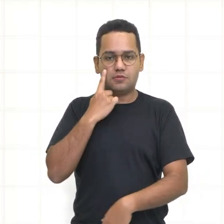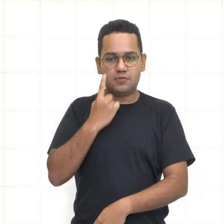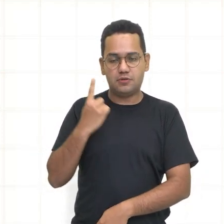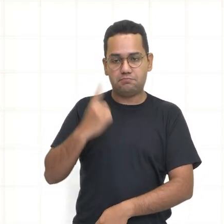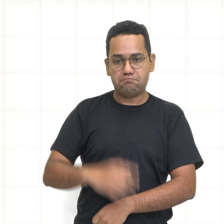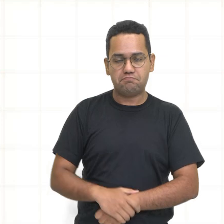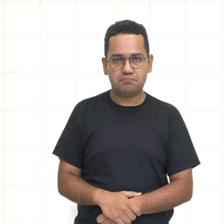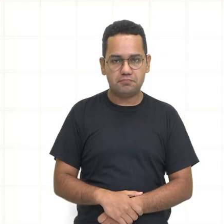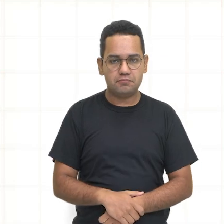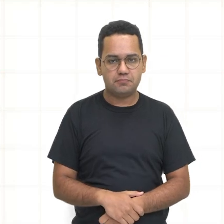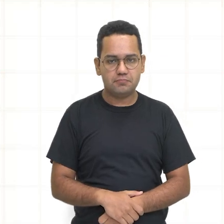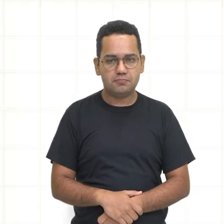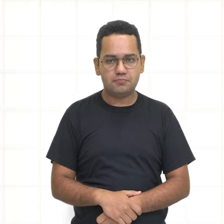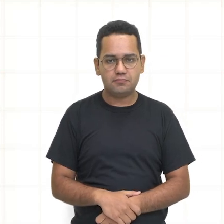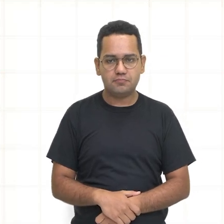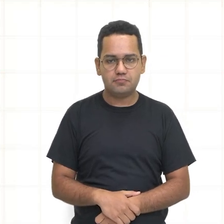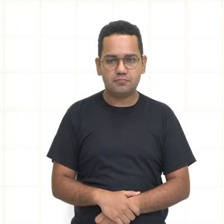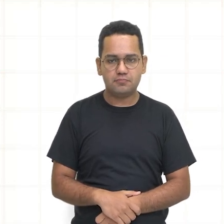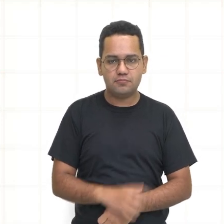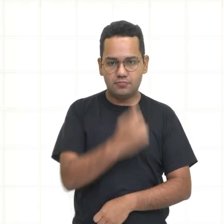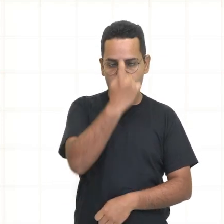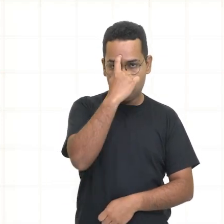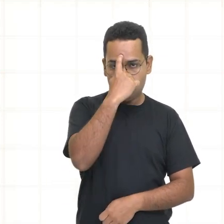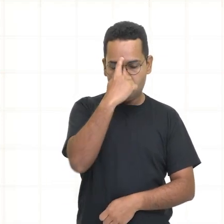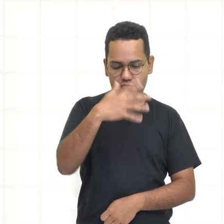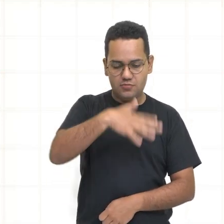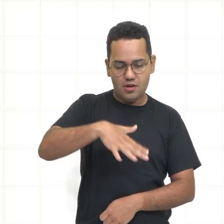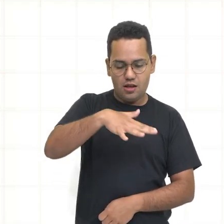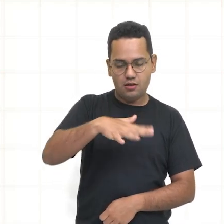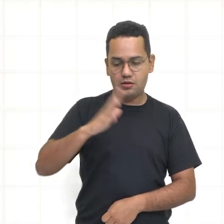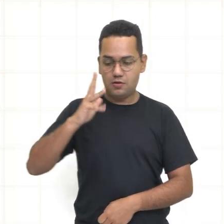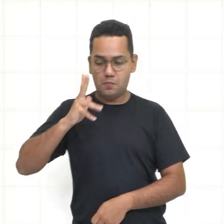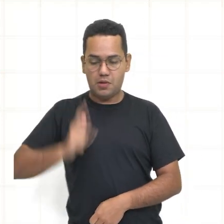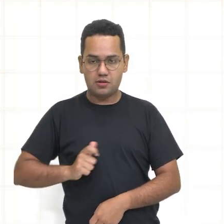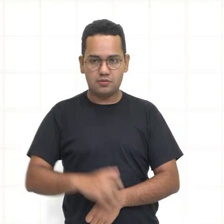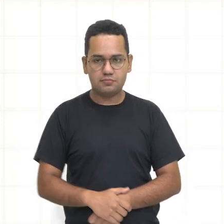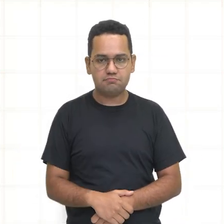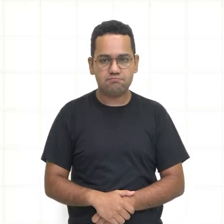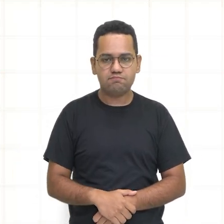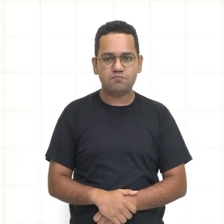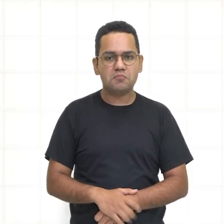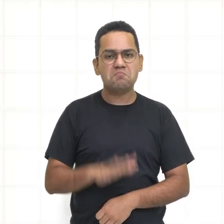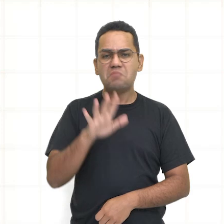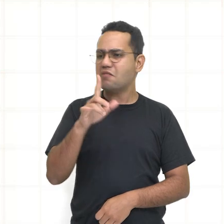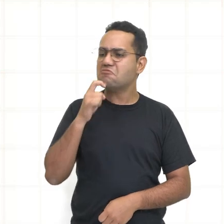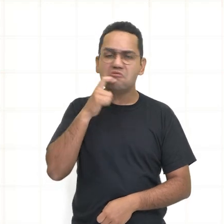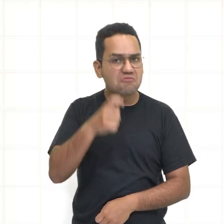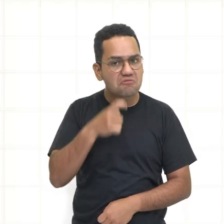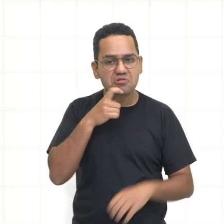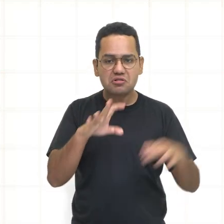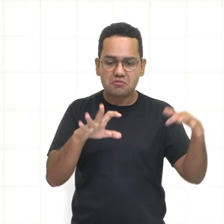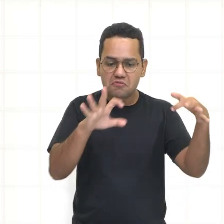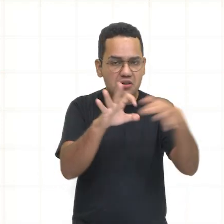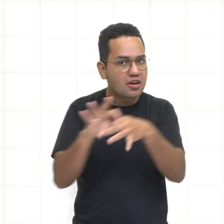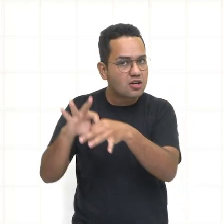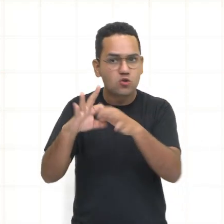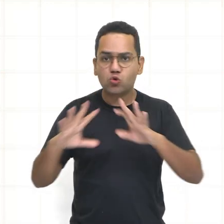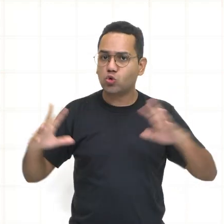do Paquistão e também a presença do território indiano. Então, eles não conseguiram manter a sua unidade